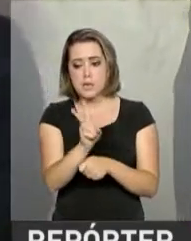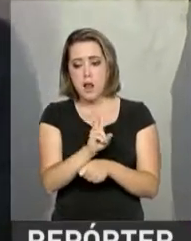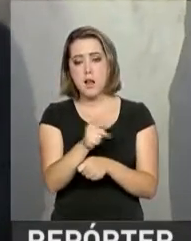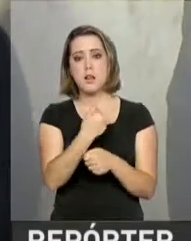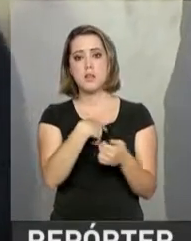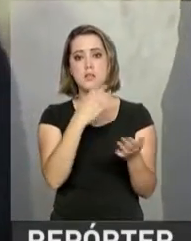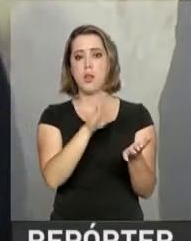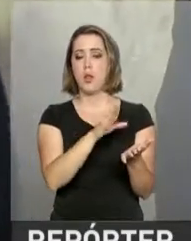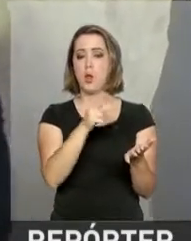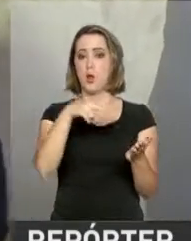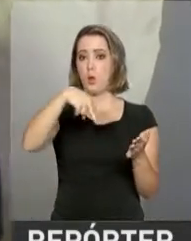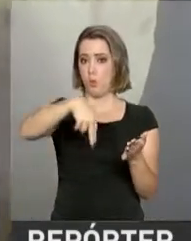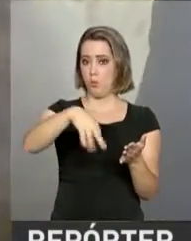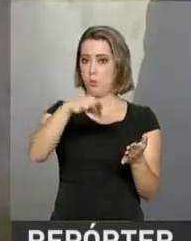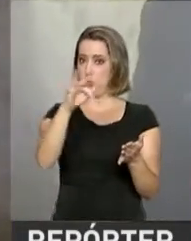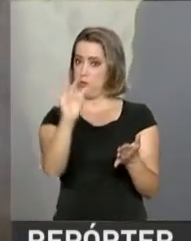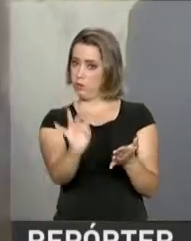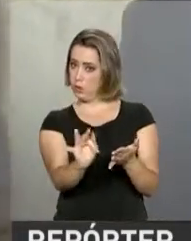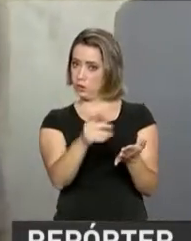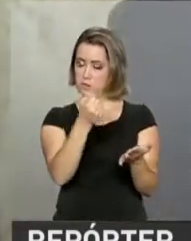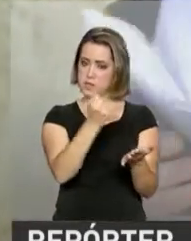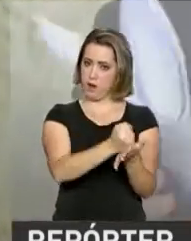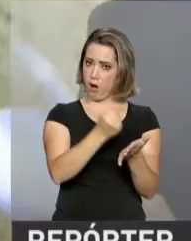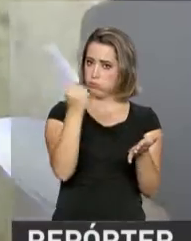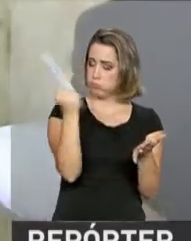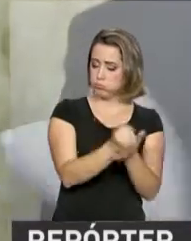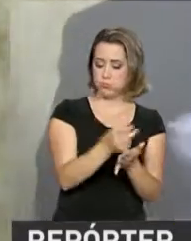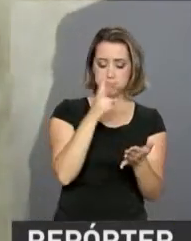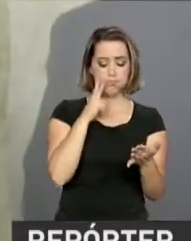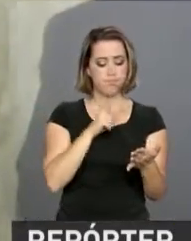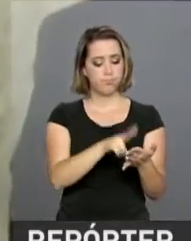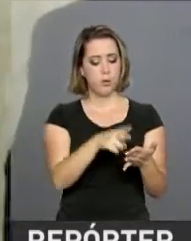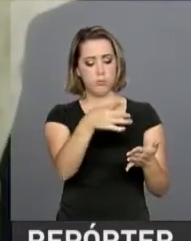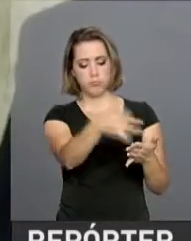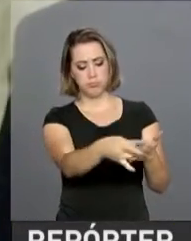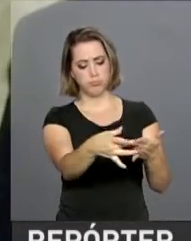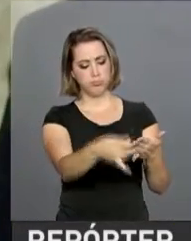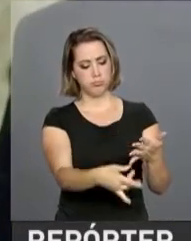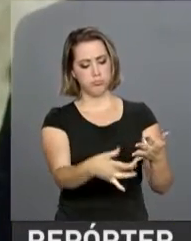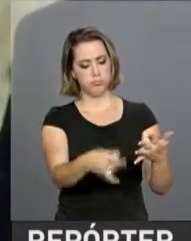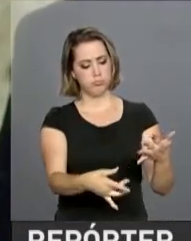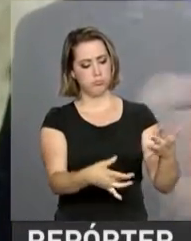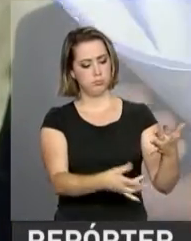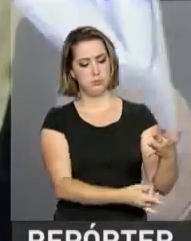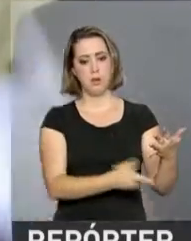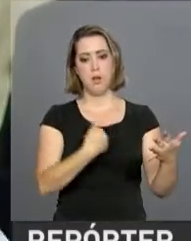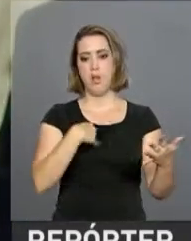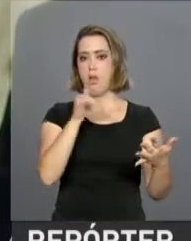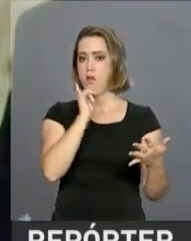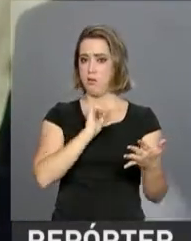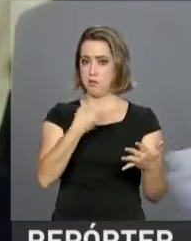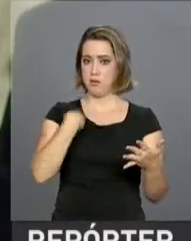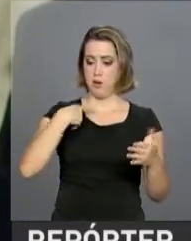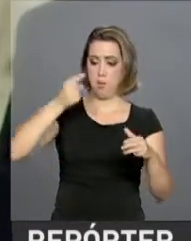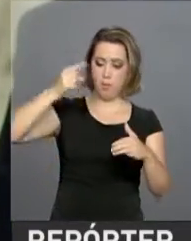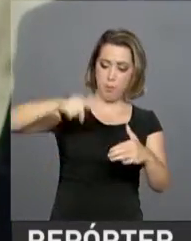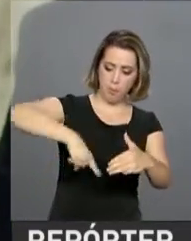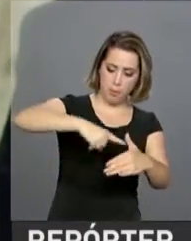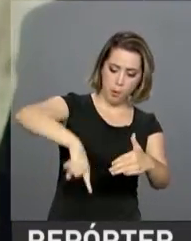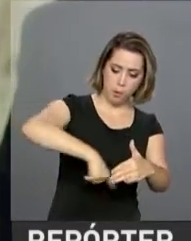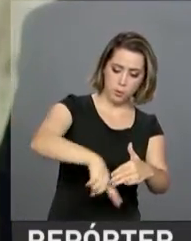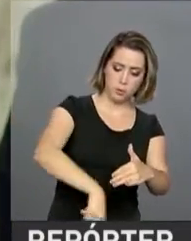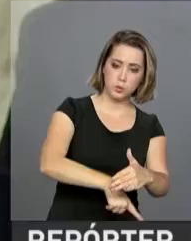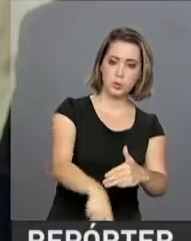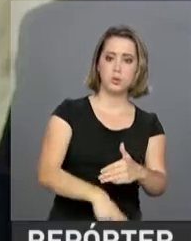fornecedores agora como são limites globais por exemplo pra poço pra plataforma vai ficar